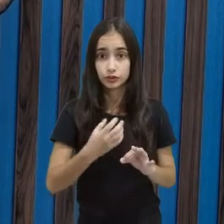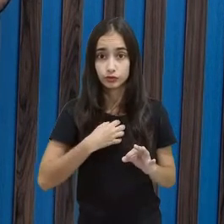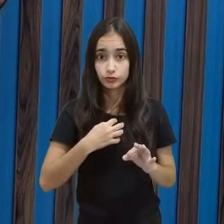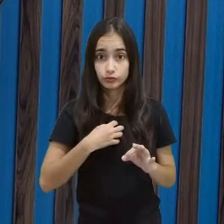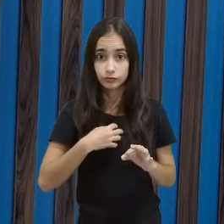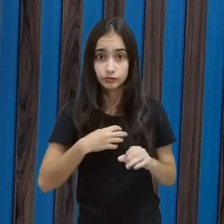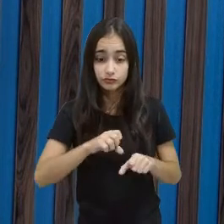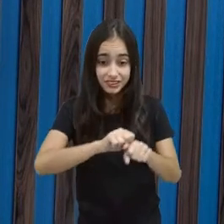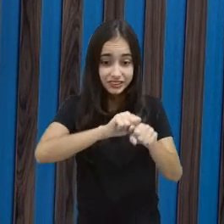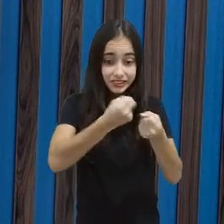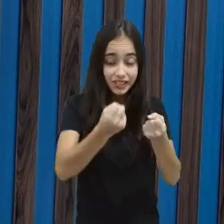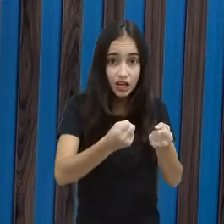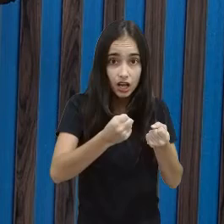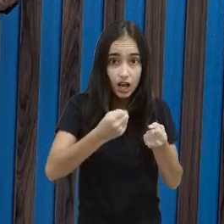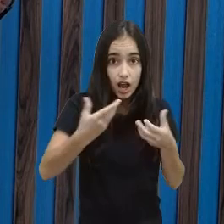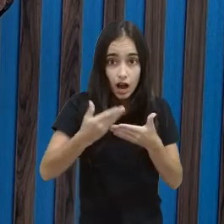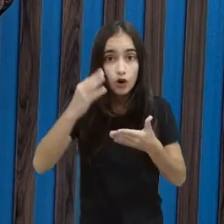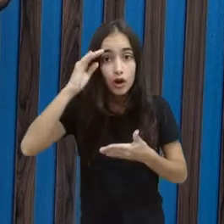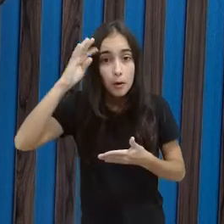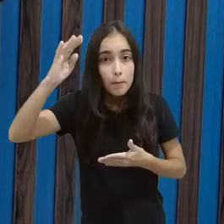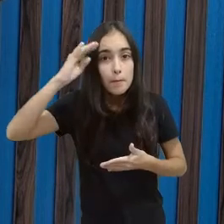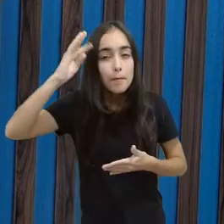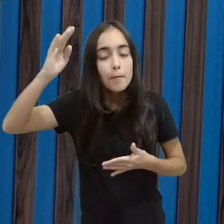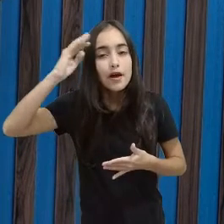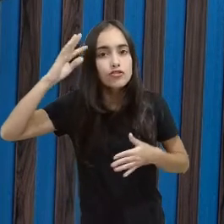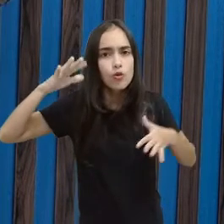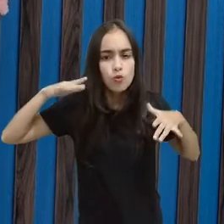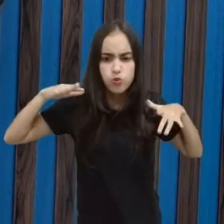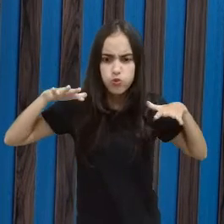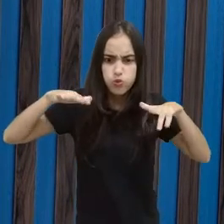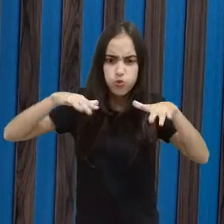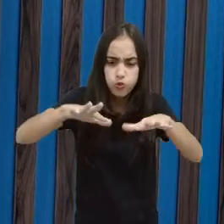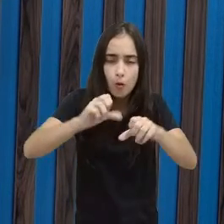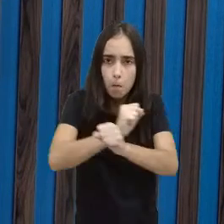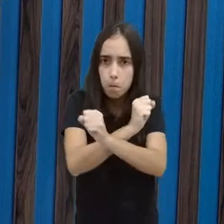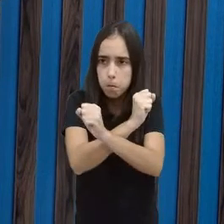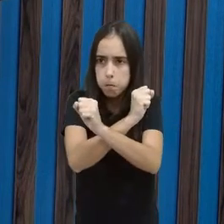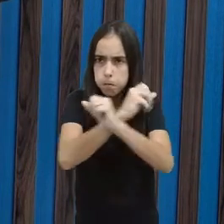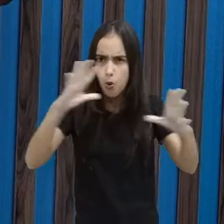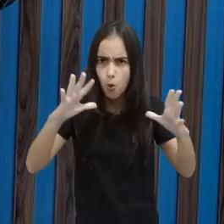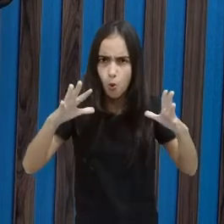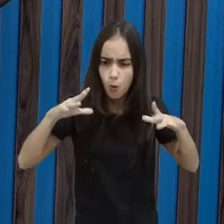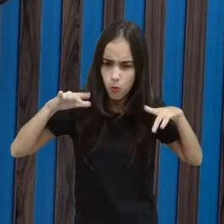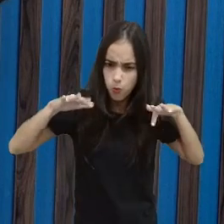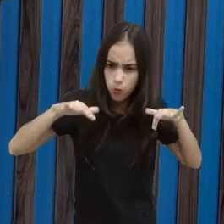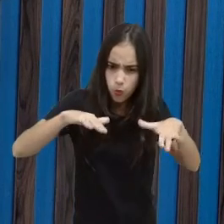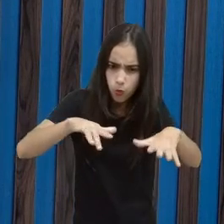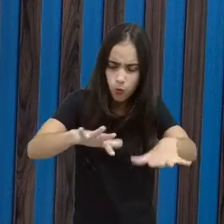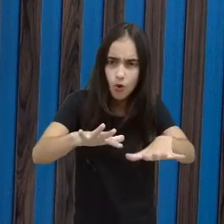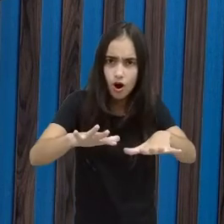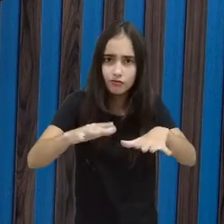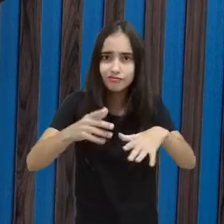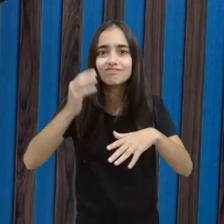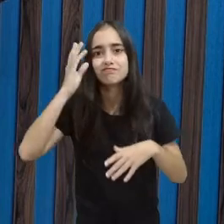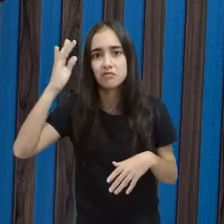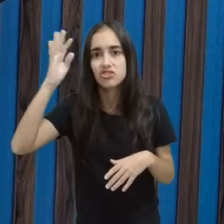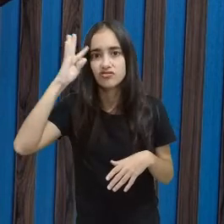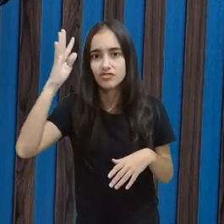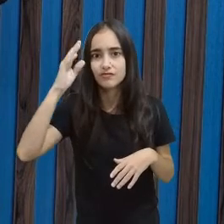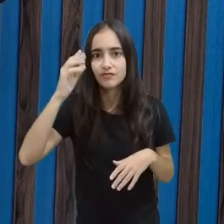acontece, né, com a onda de calor interminável. Para se ter uma ideia, tem pessoas, né, que só com o